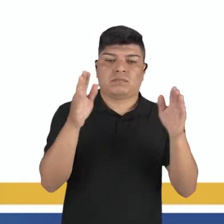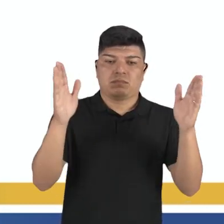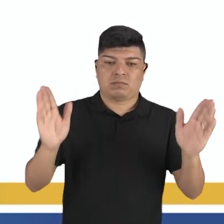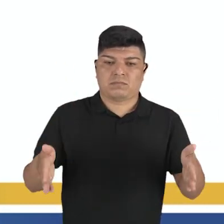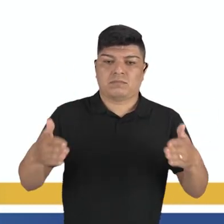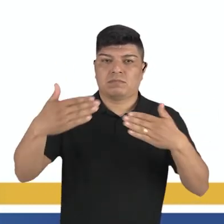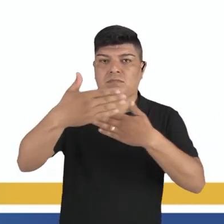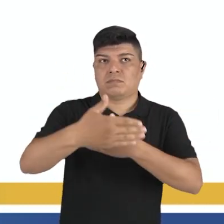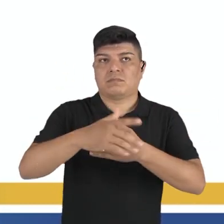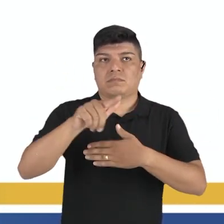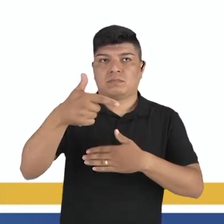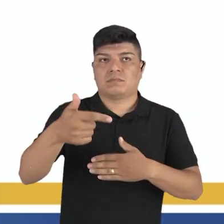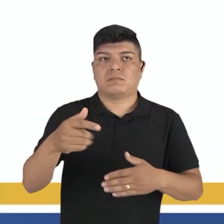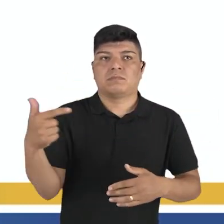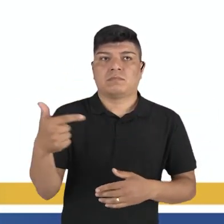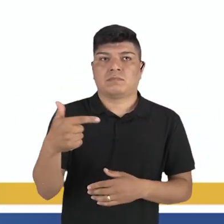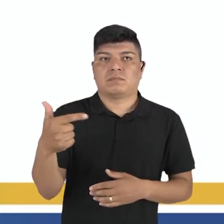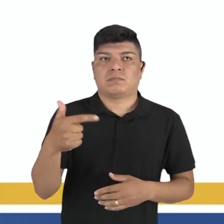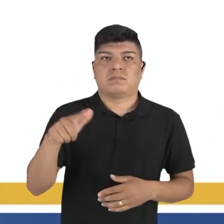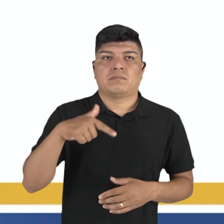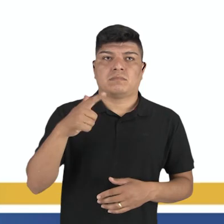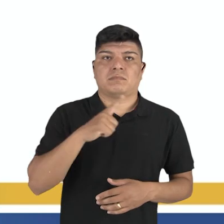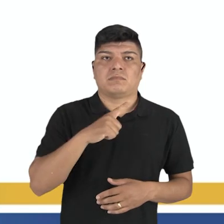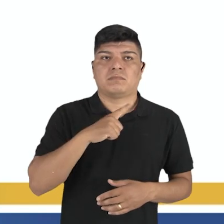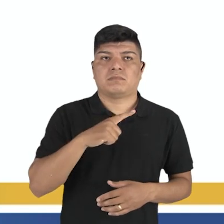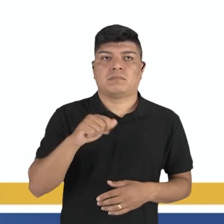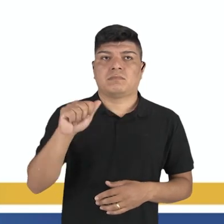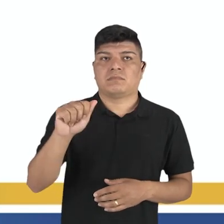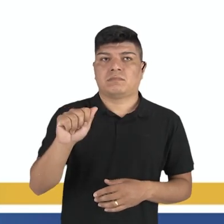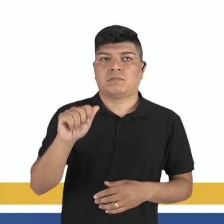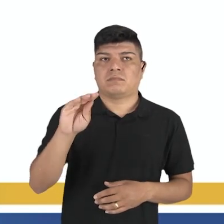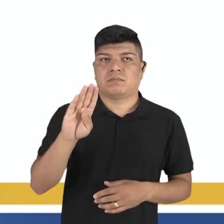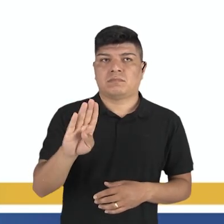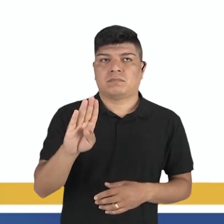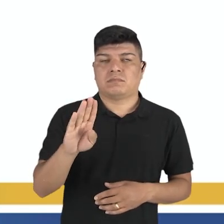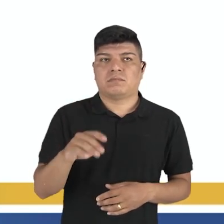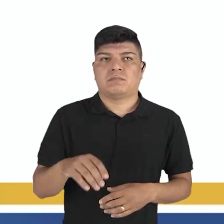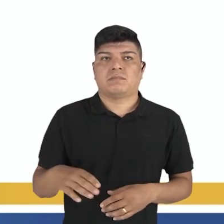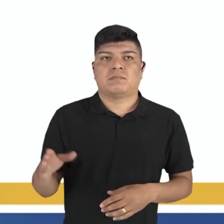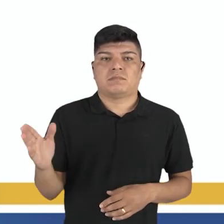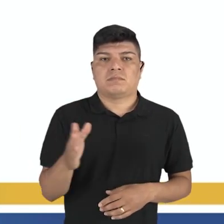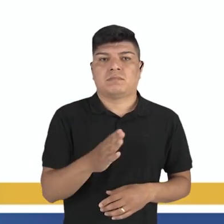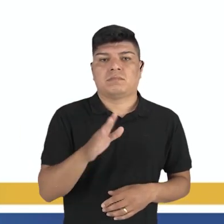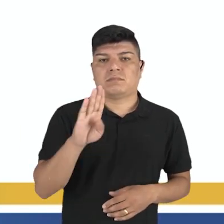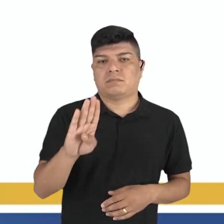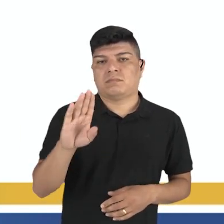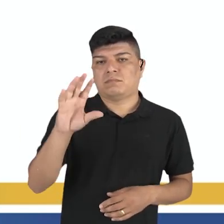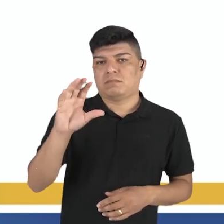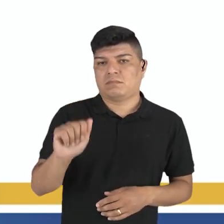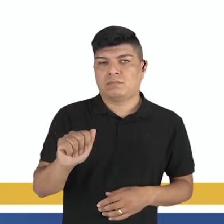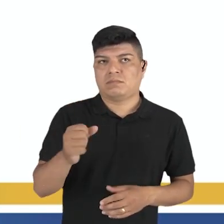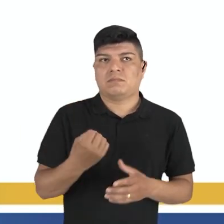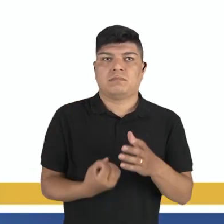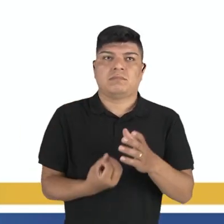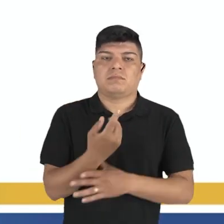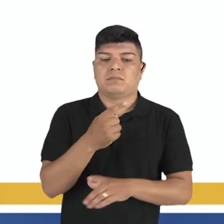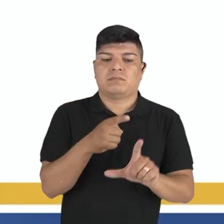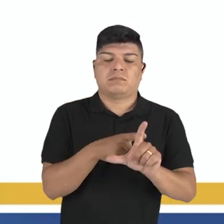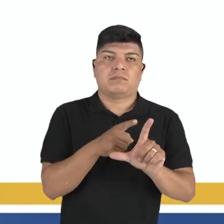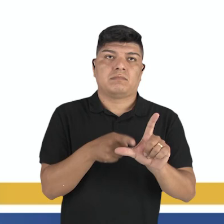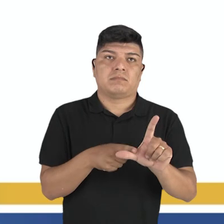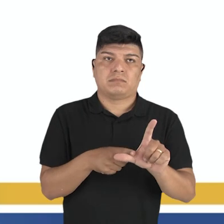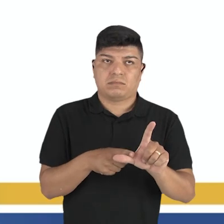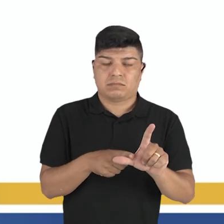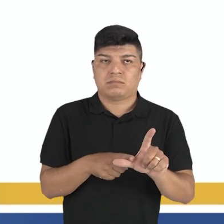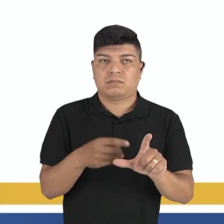meu segundo ângulo. Depois vem o A' e o B e o A, formando os lados